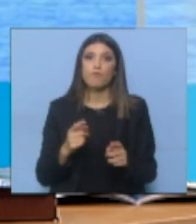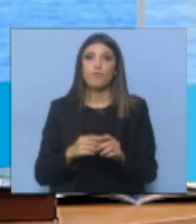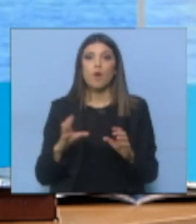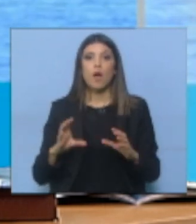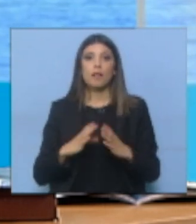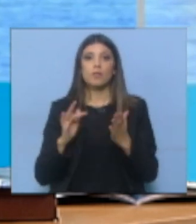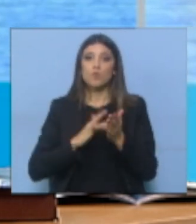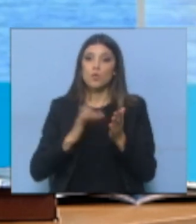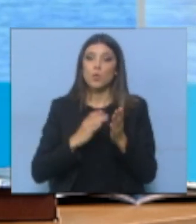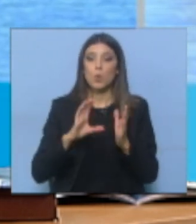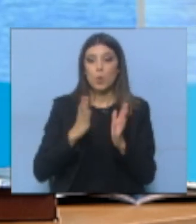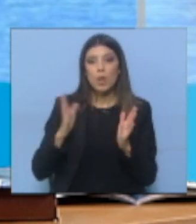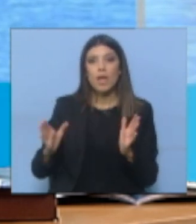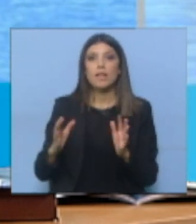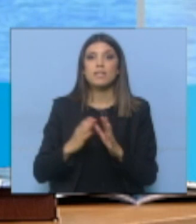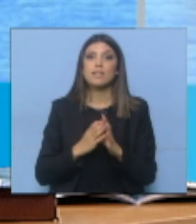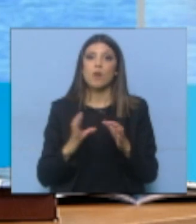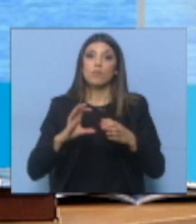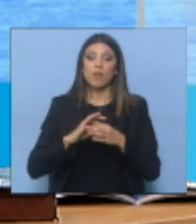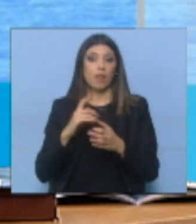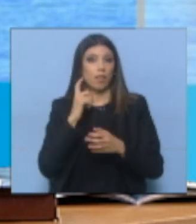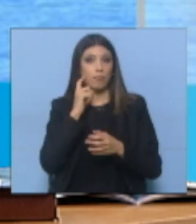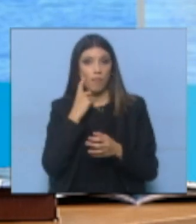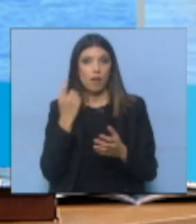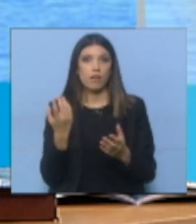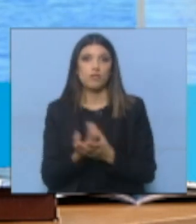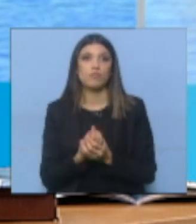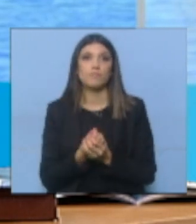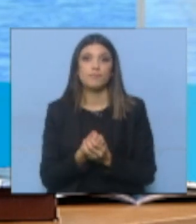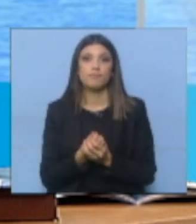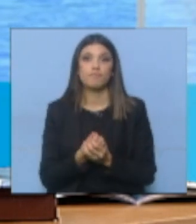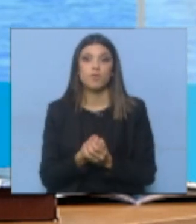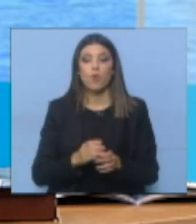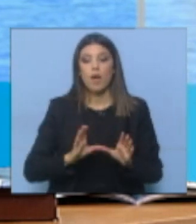mais de tipo pastoral, de recursos pastorais, temos 4